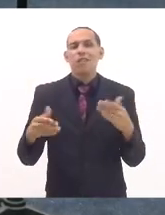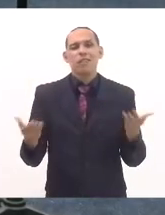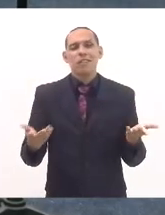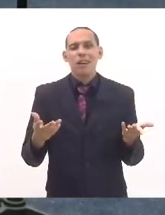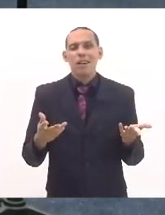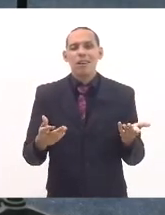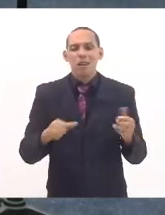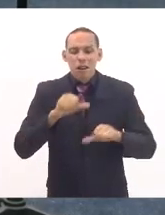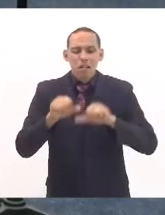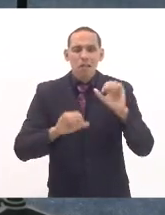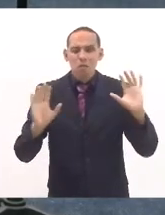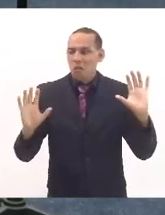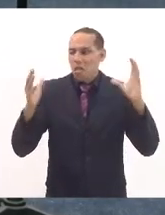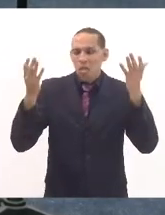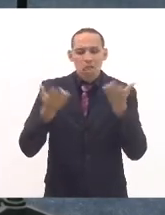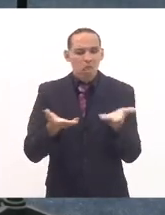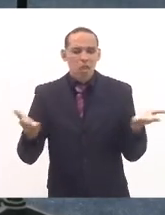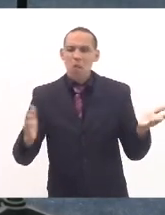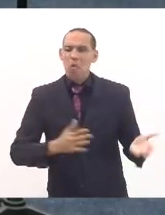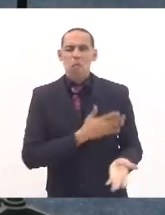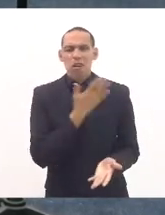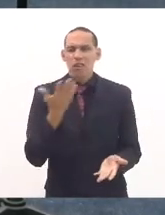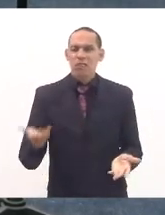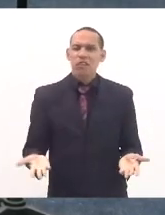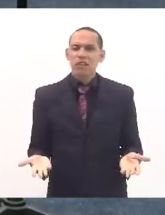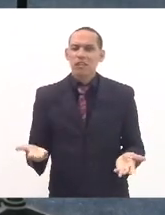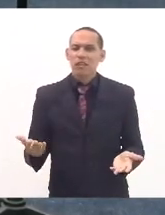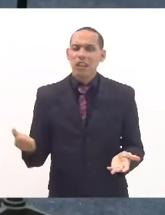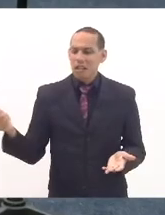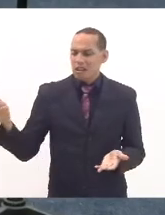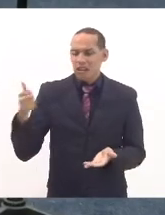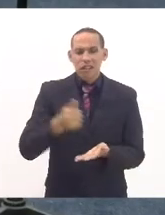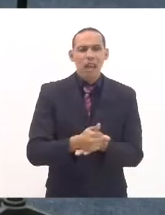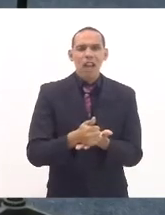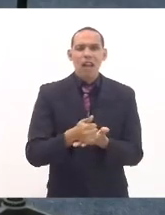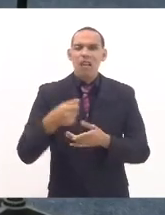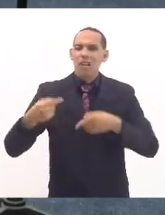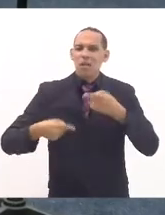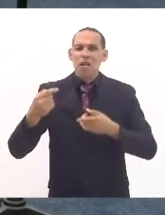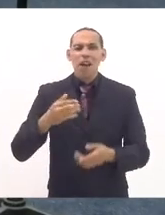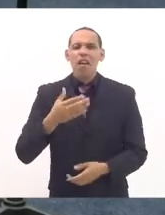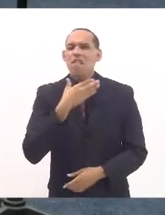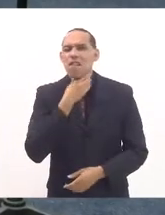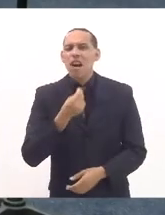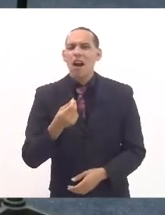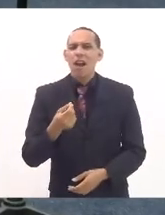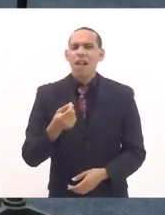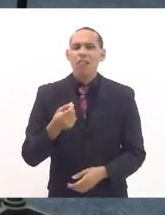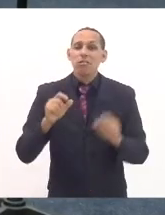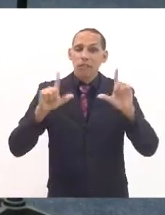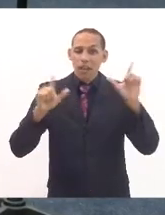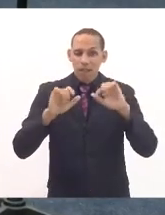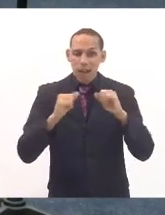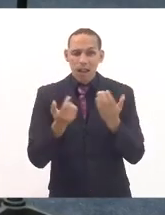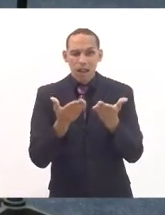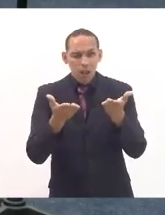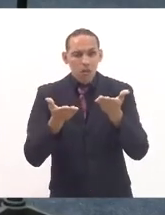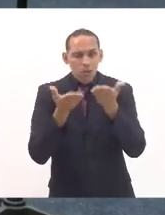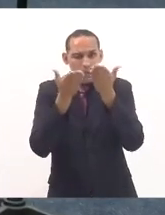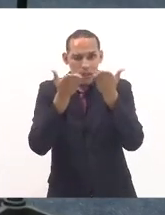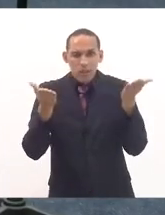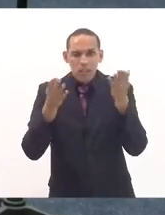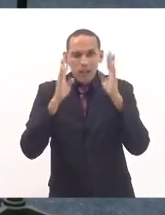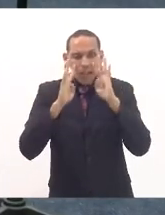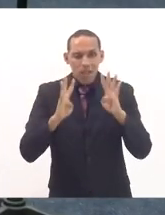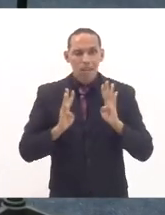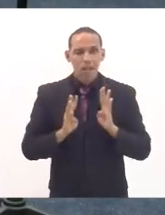virou esse show de horrores aqui. E trazem debates extremamente falsos. Eu quero, quem está na TV Alerj, eu quero convidar, entra na